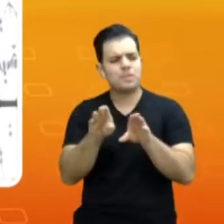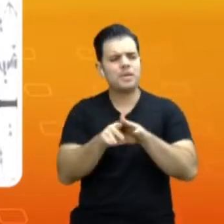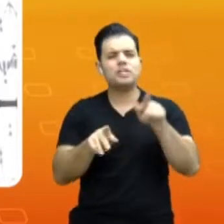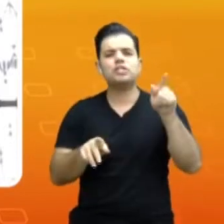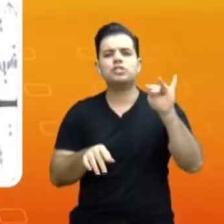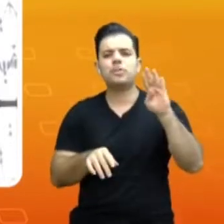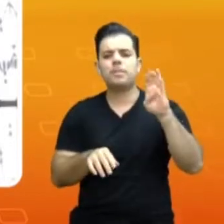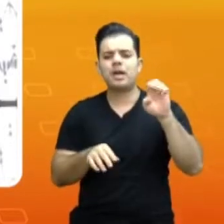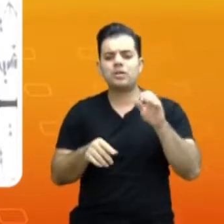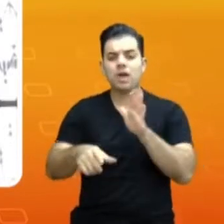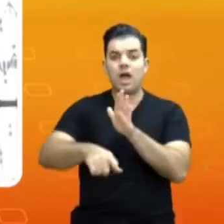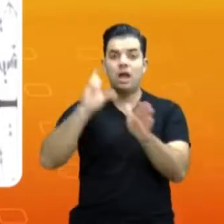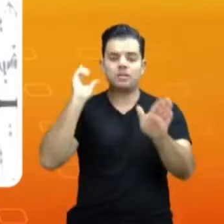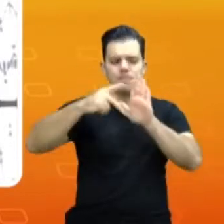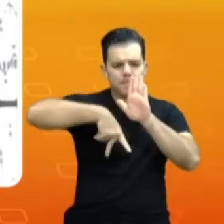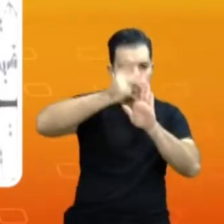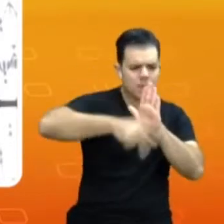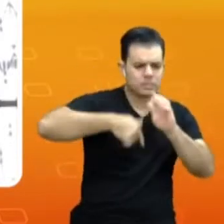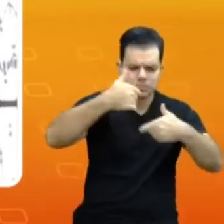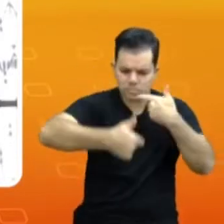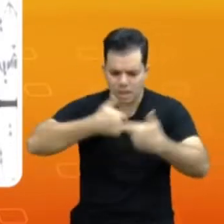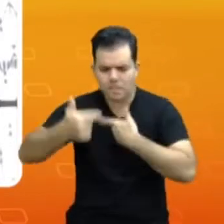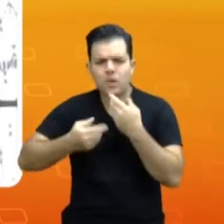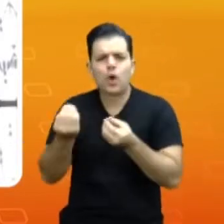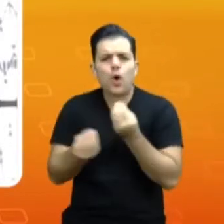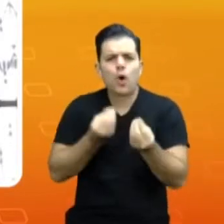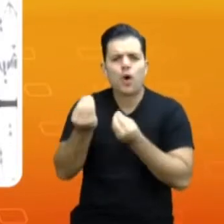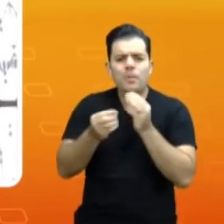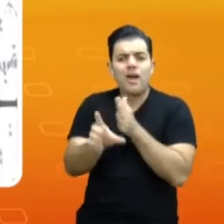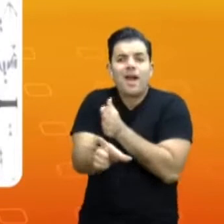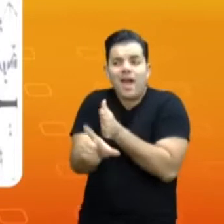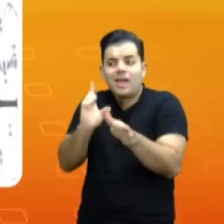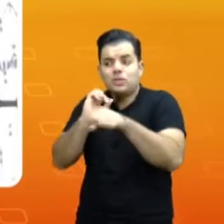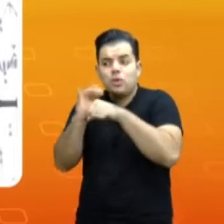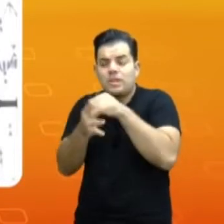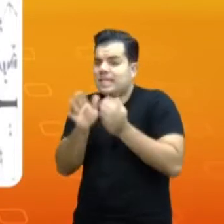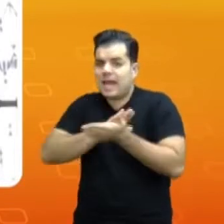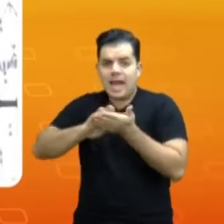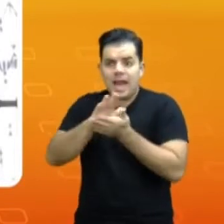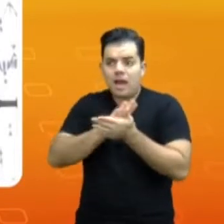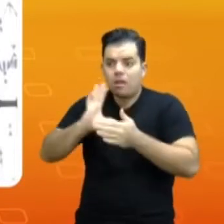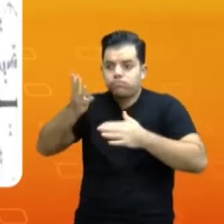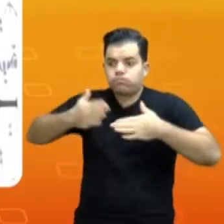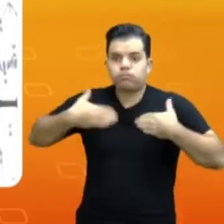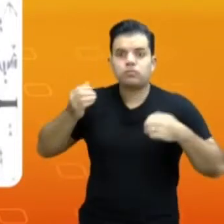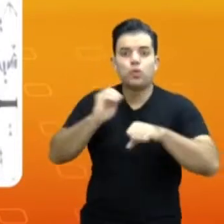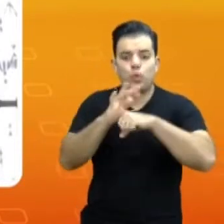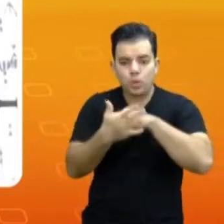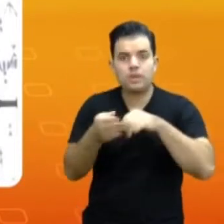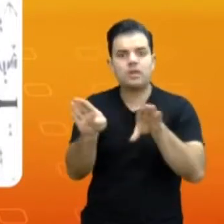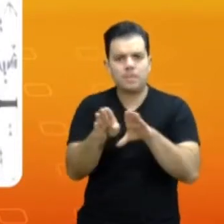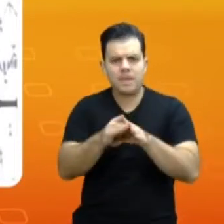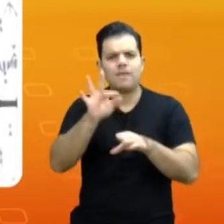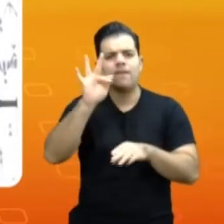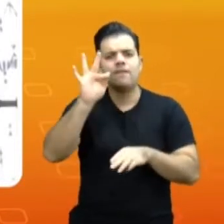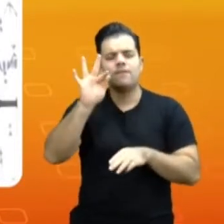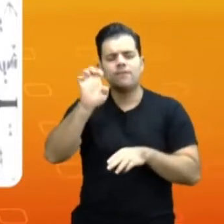a questão do planejamento, de como ele estava sendo feito antes da gente ter a Covid-19. A Fernanda